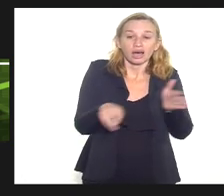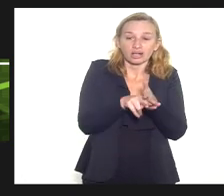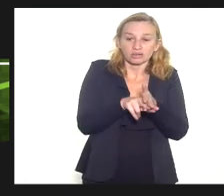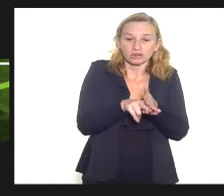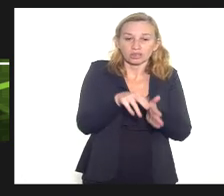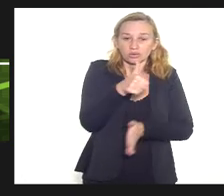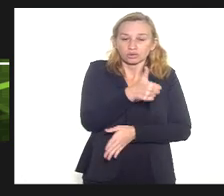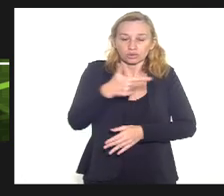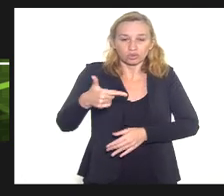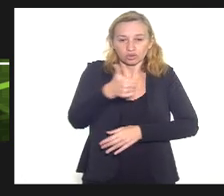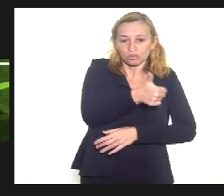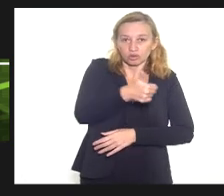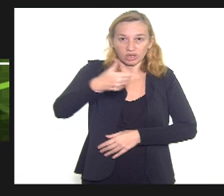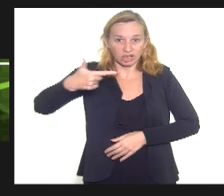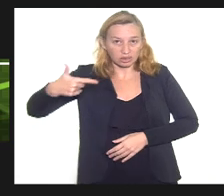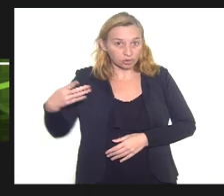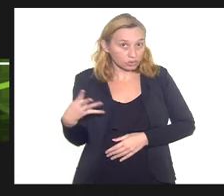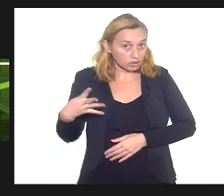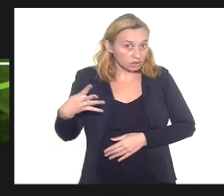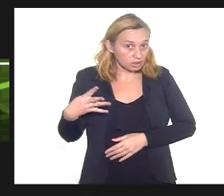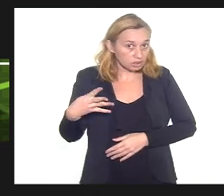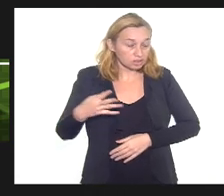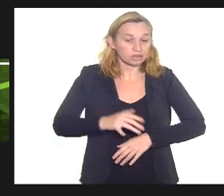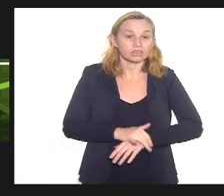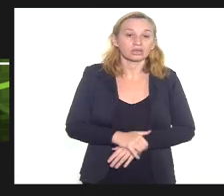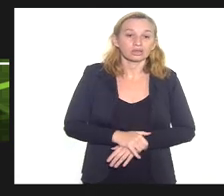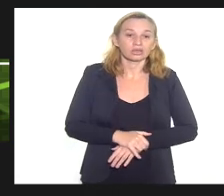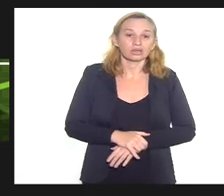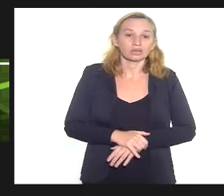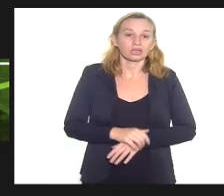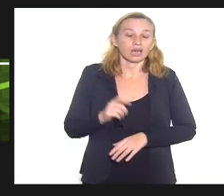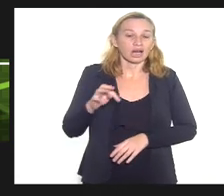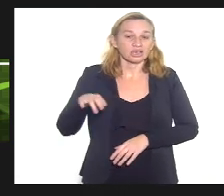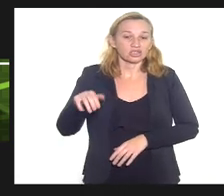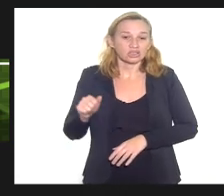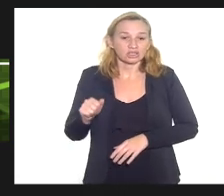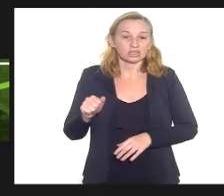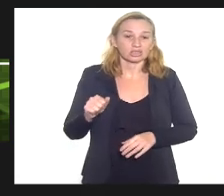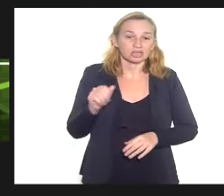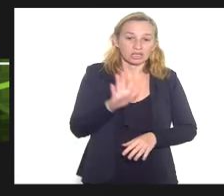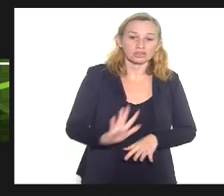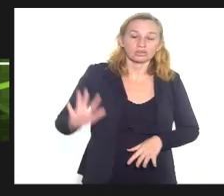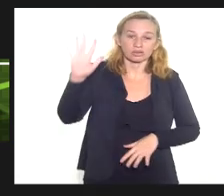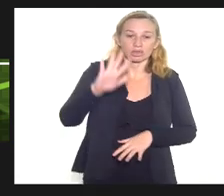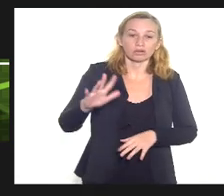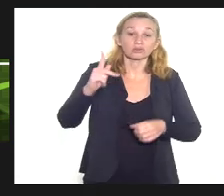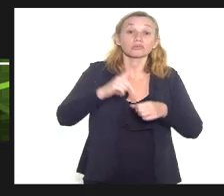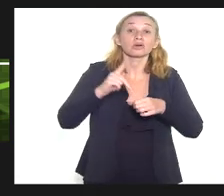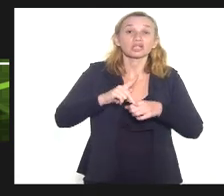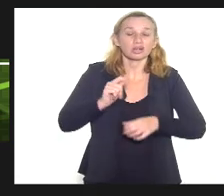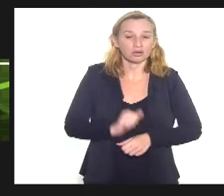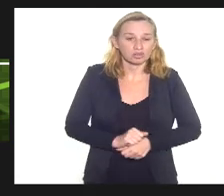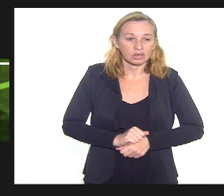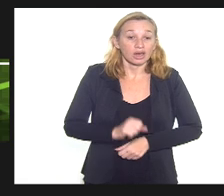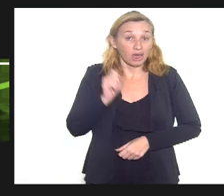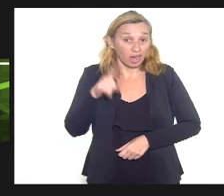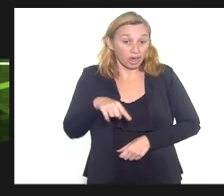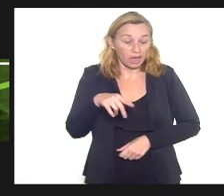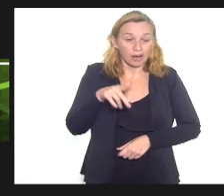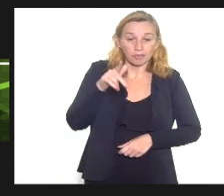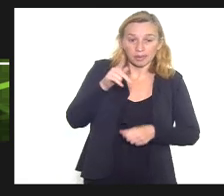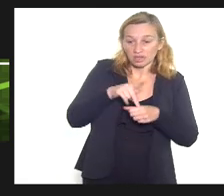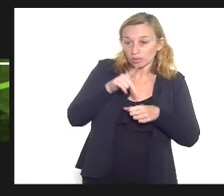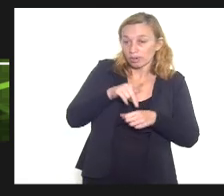de 2014 da Agência Nacional de Petróleo? É a Petrobras que